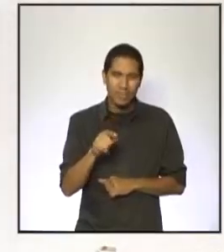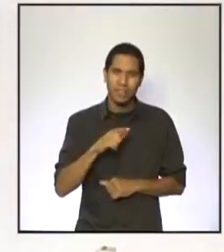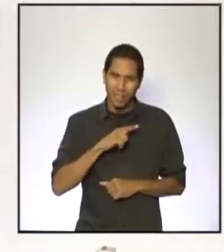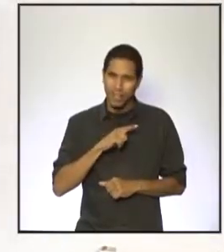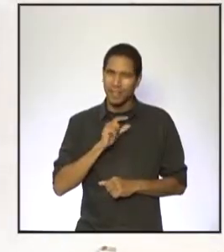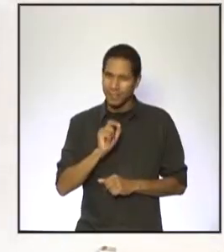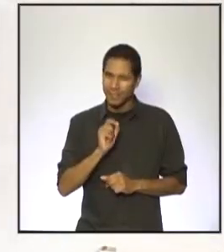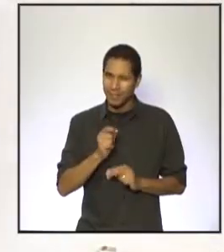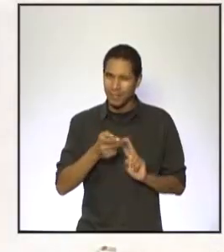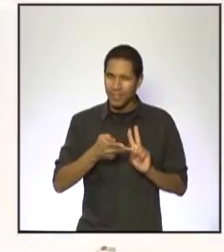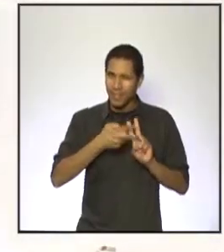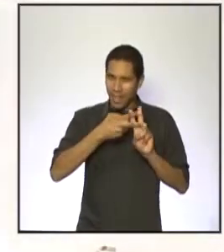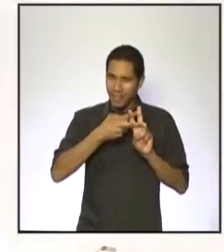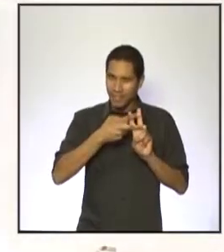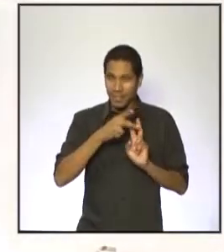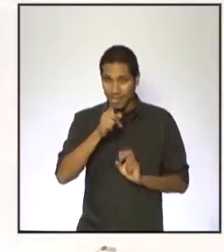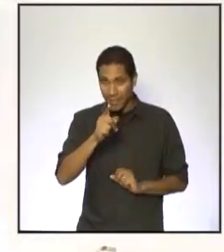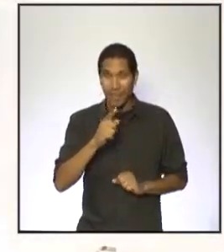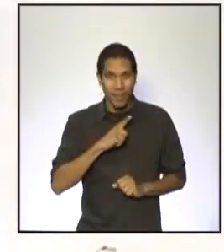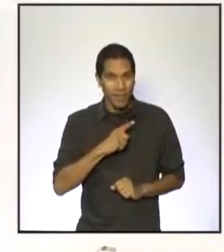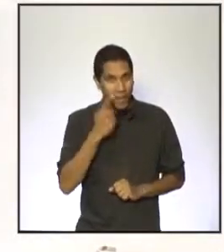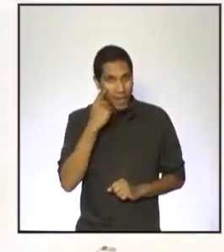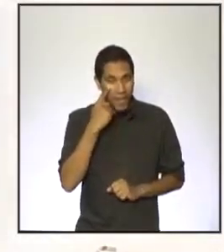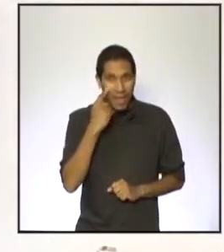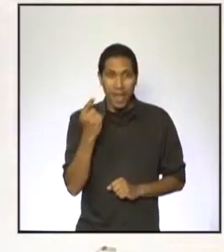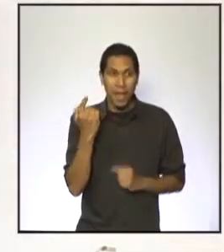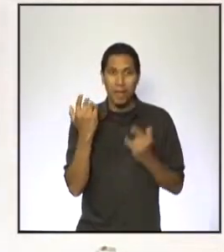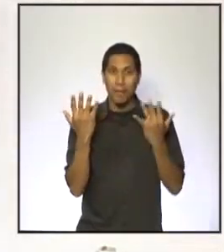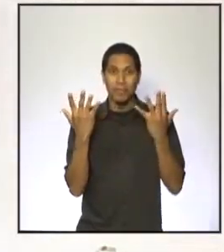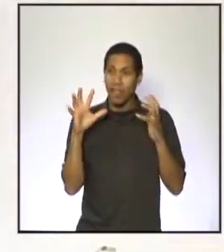Quero ver muitas mãozinhas por aí.